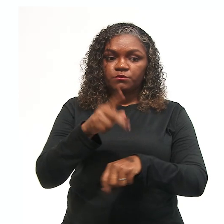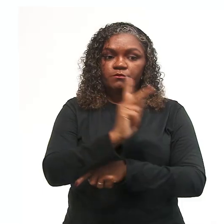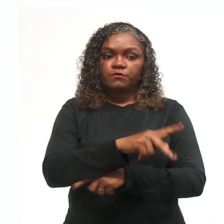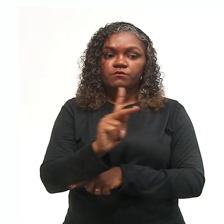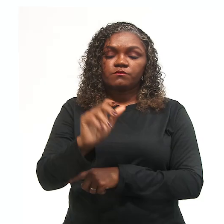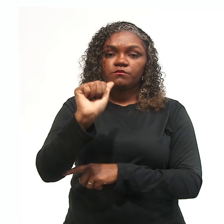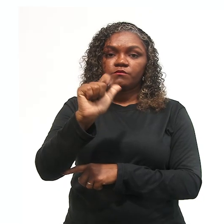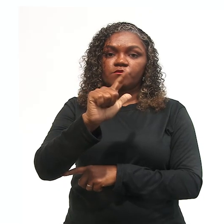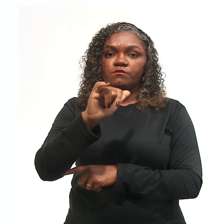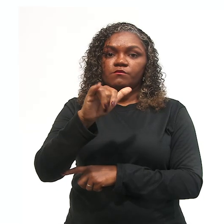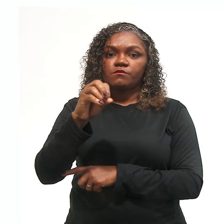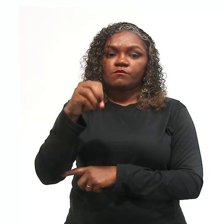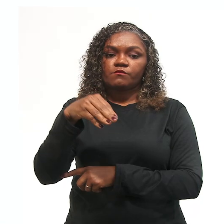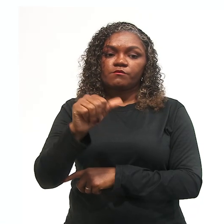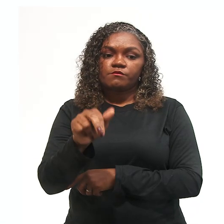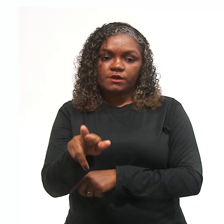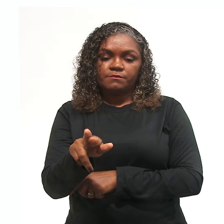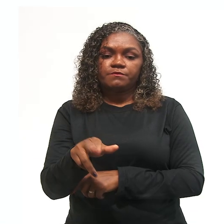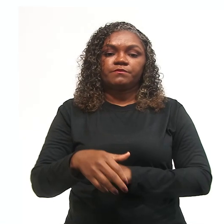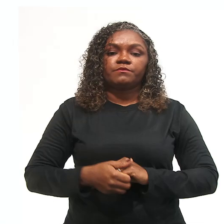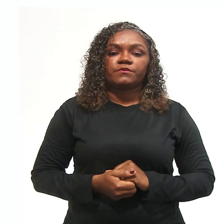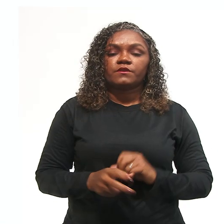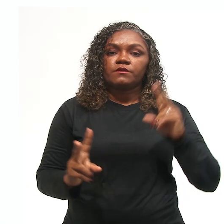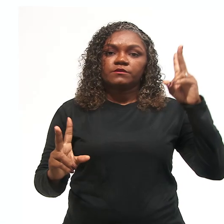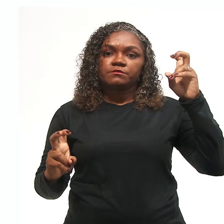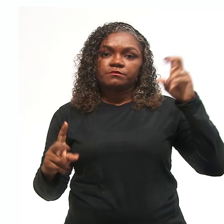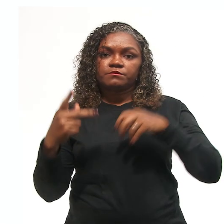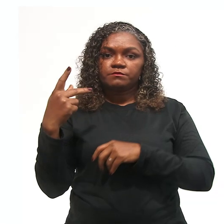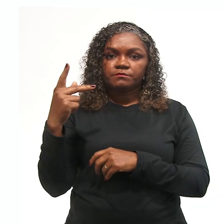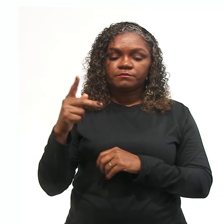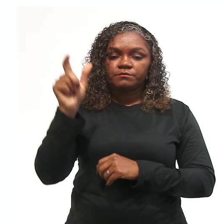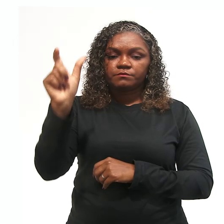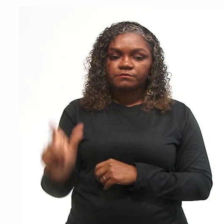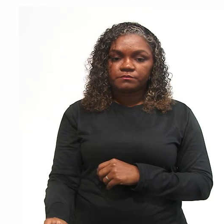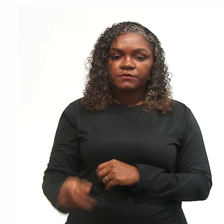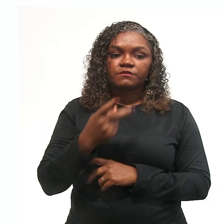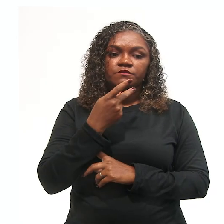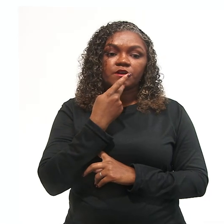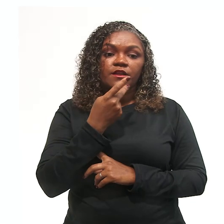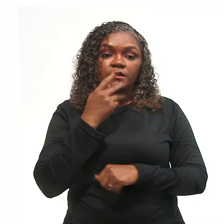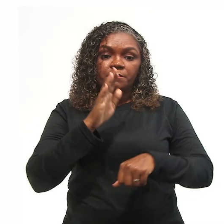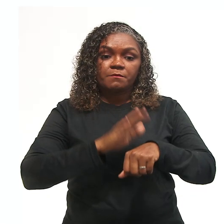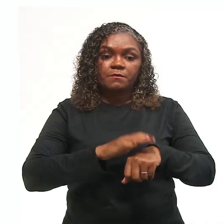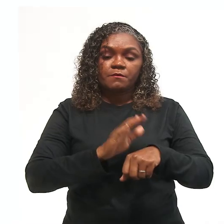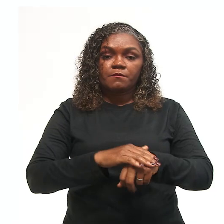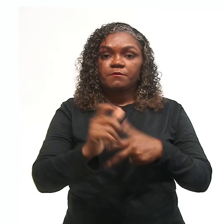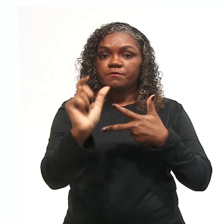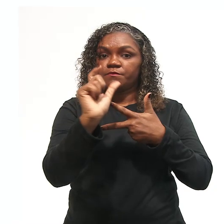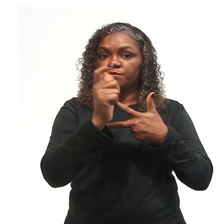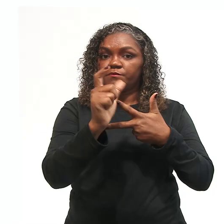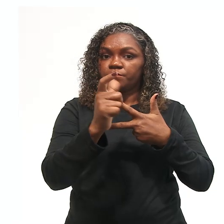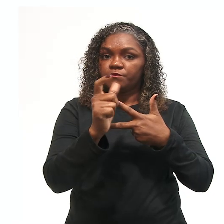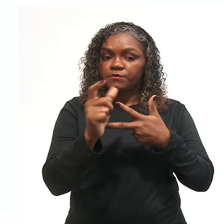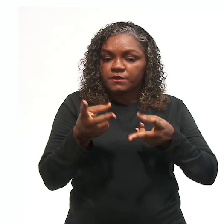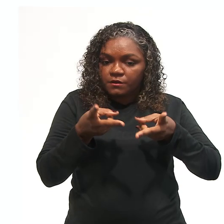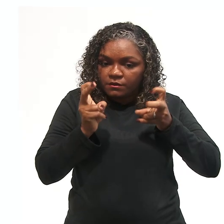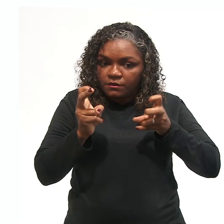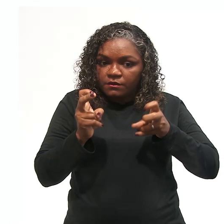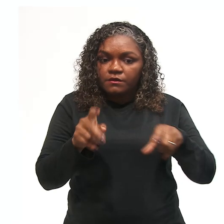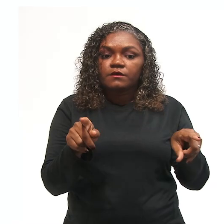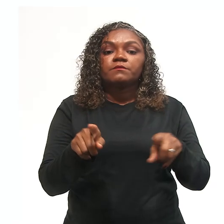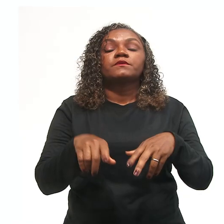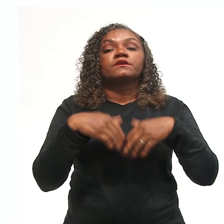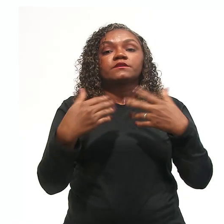traz a seguinte definição: orçamento público é o ato pelo qual o Poder Executivo prevê e o Poder